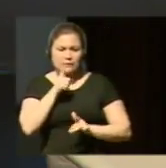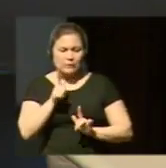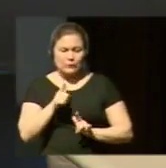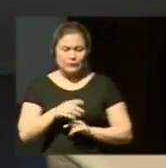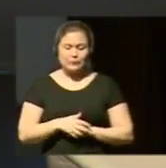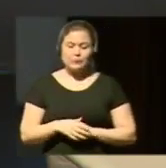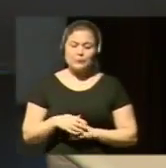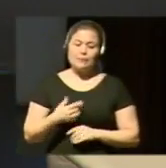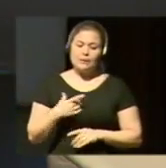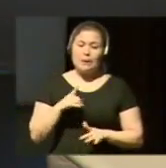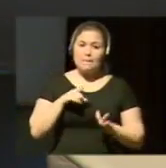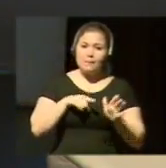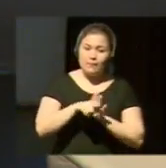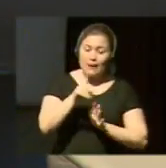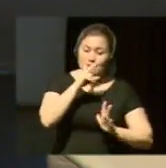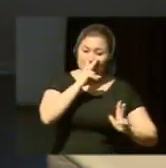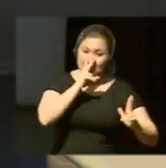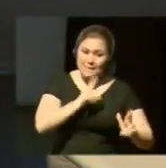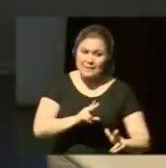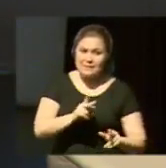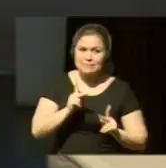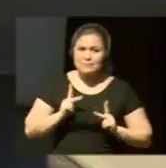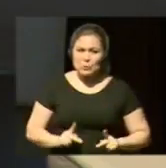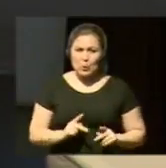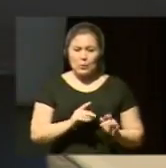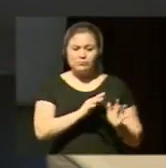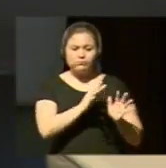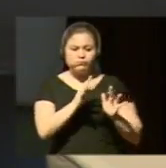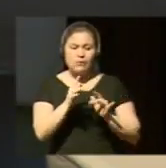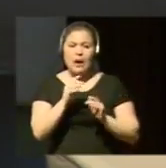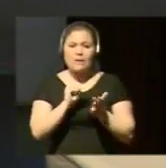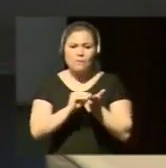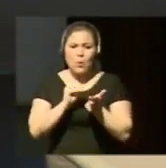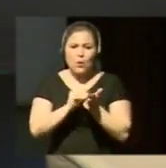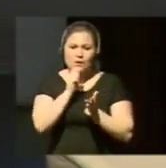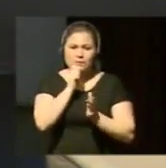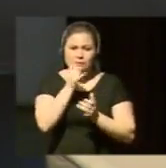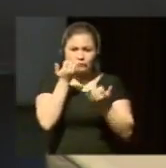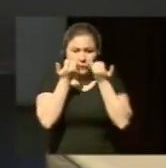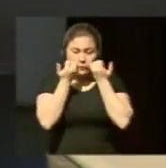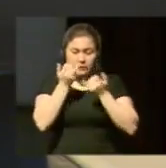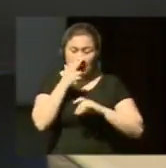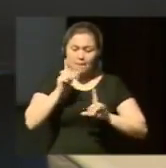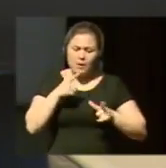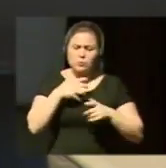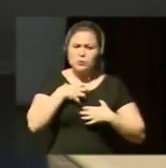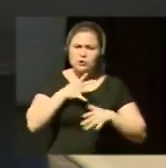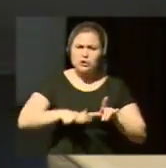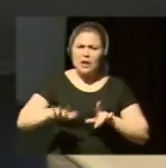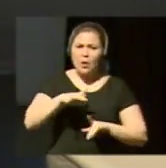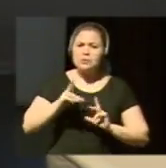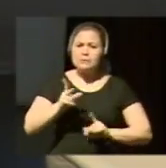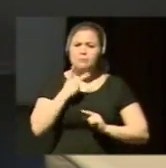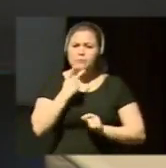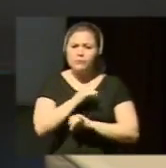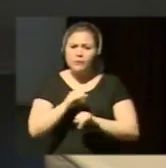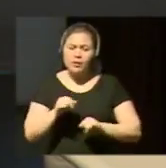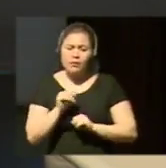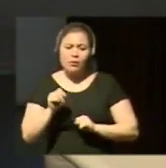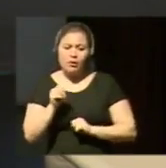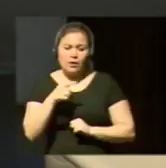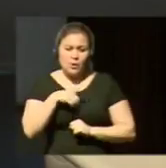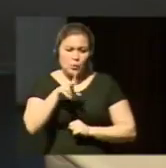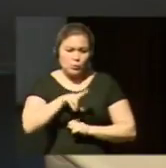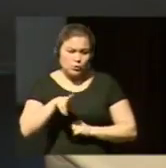longitudinais, ou seja, perguntar às mesmas pessoas ao longo dos anos. Para isso ainda nos faltam dados. Mas de modo geral, sempre se pode dizer que quem